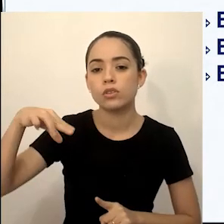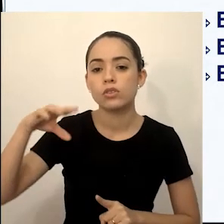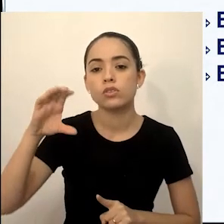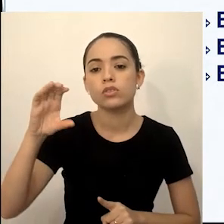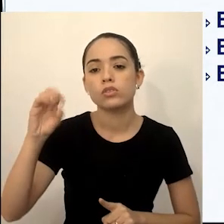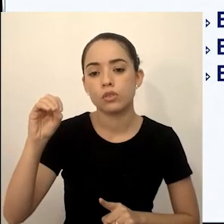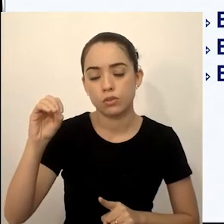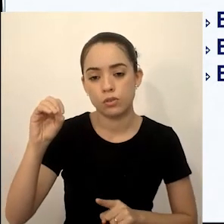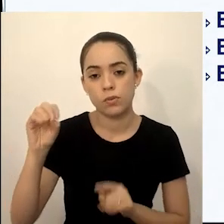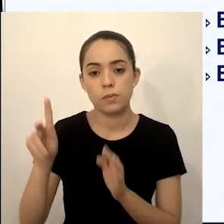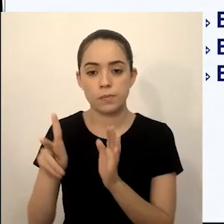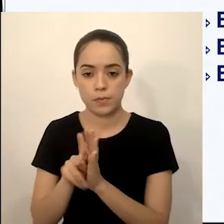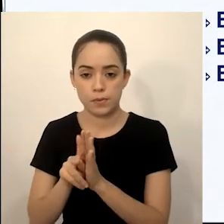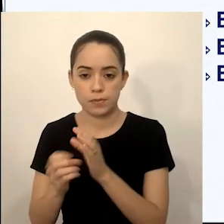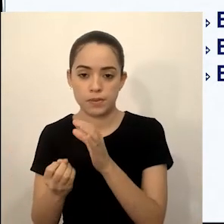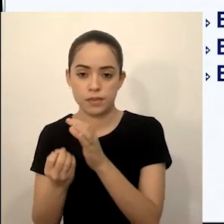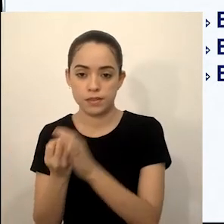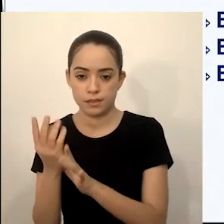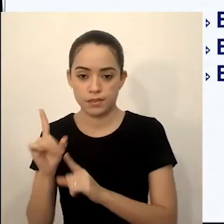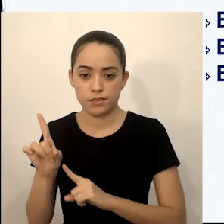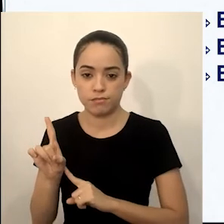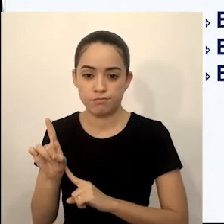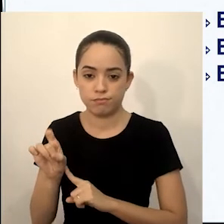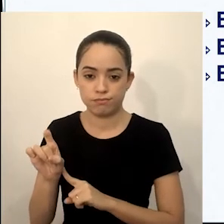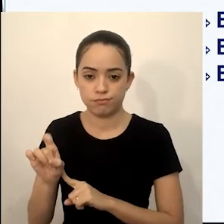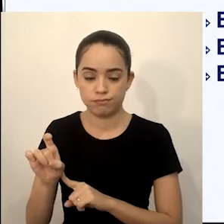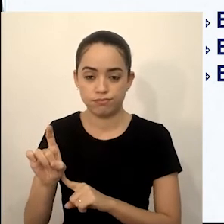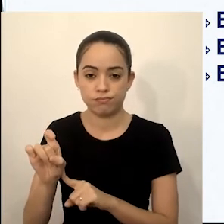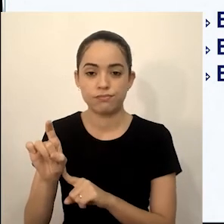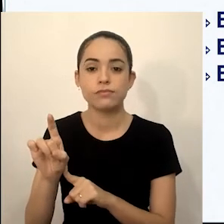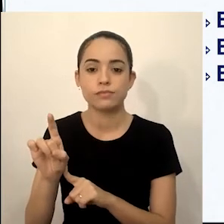tronco para a espermatogênese.